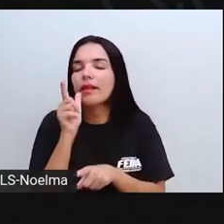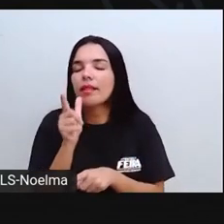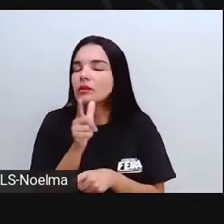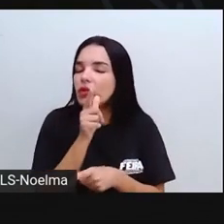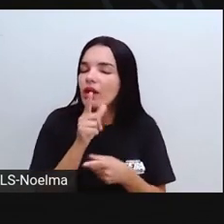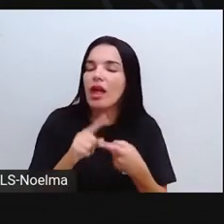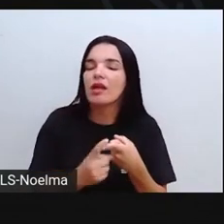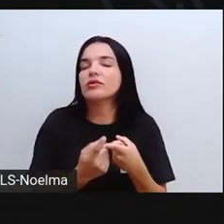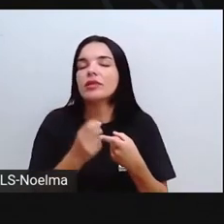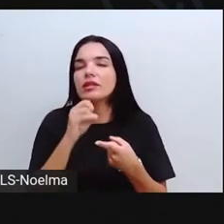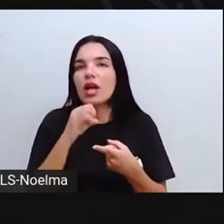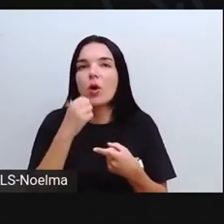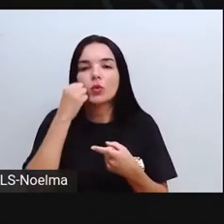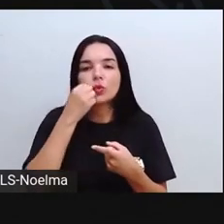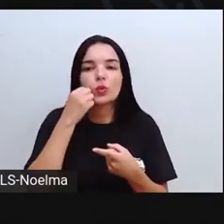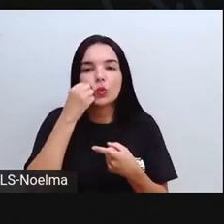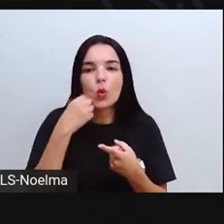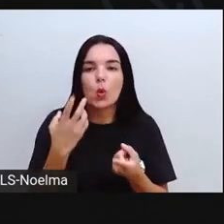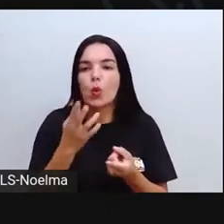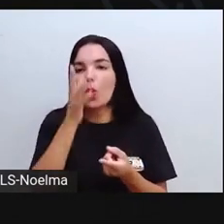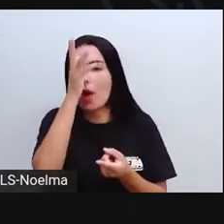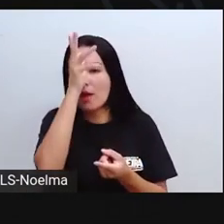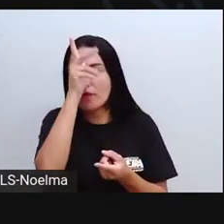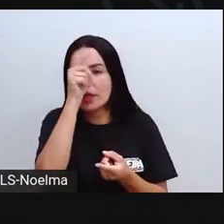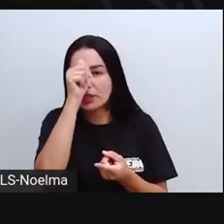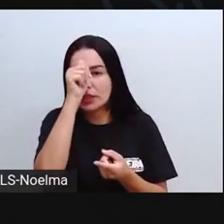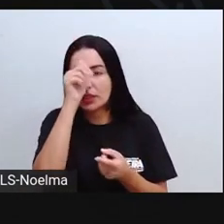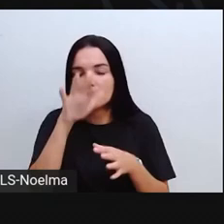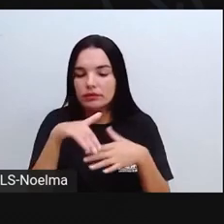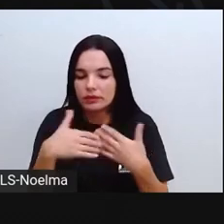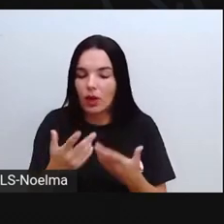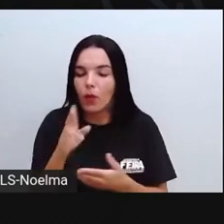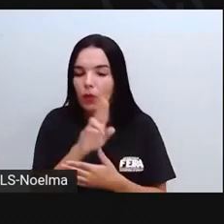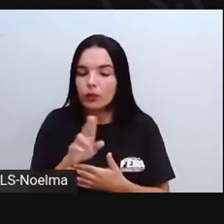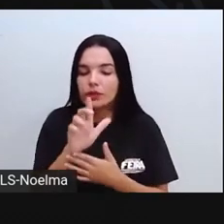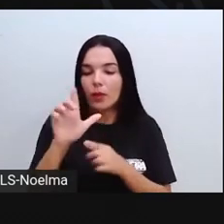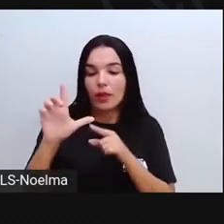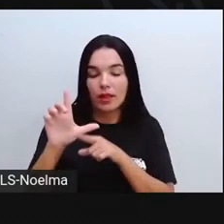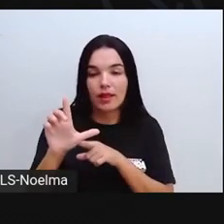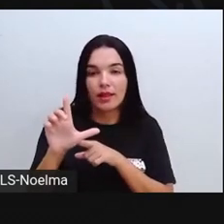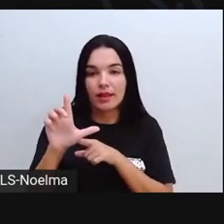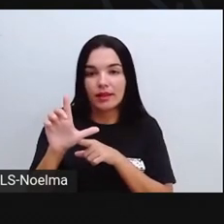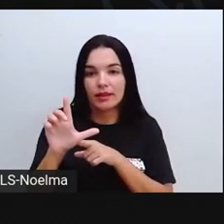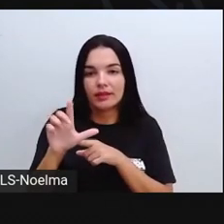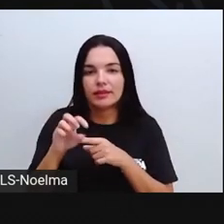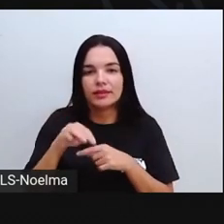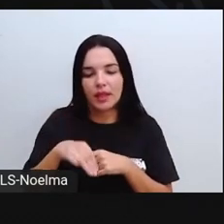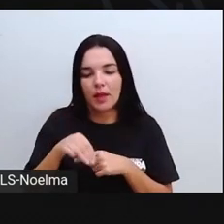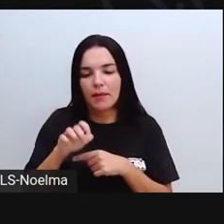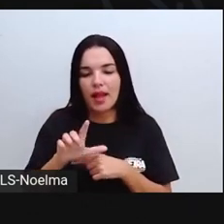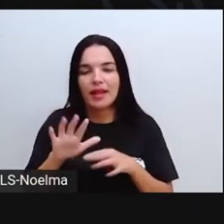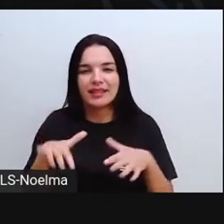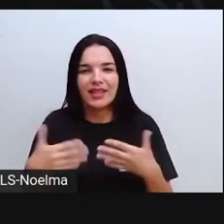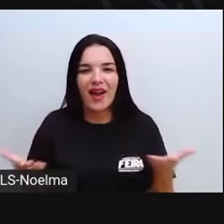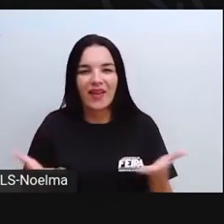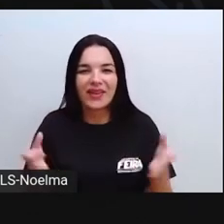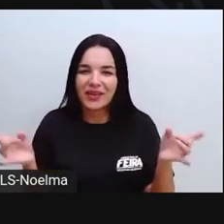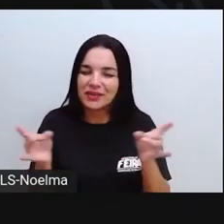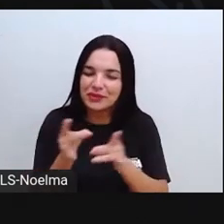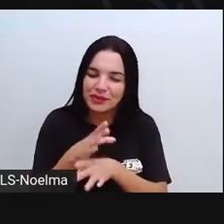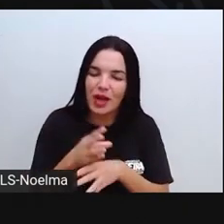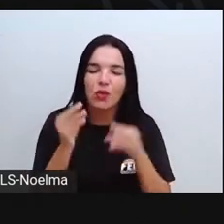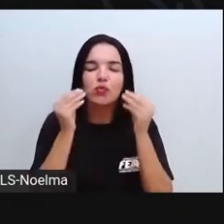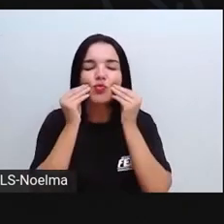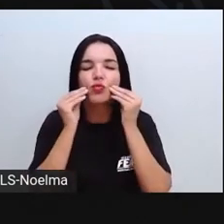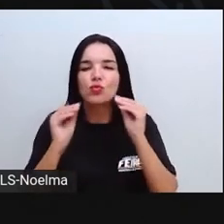suco, um refrigerante, é o litro e o mililitro, certo? Bom, gente, a gente vai ficando por aqui. Um